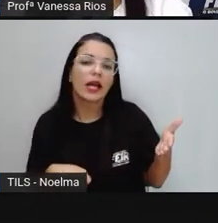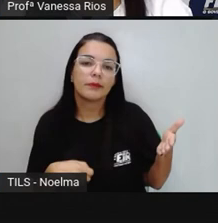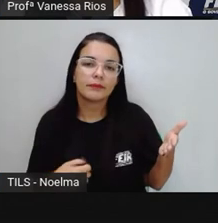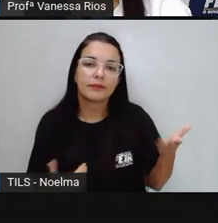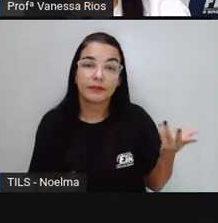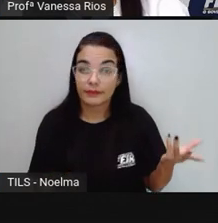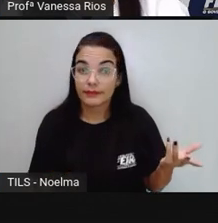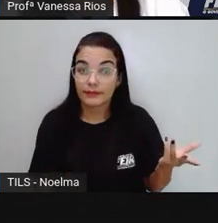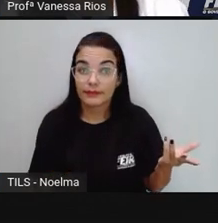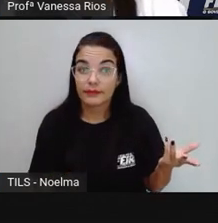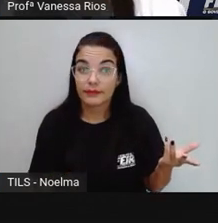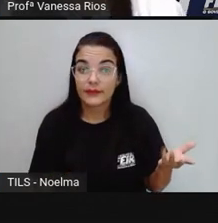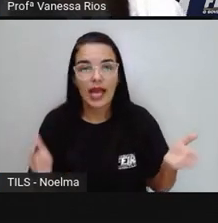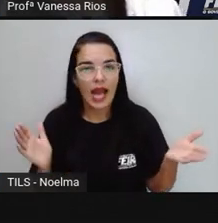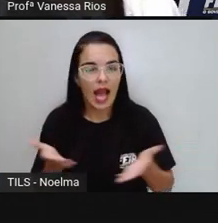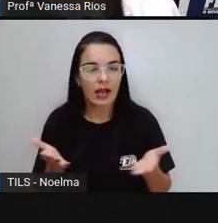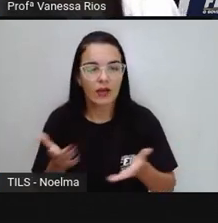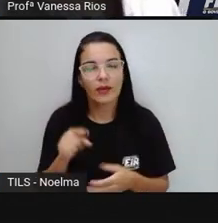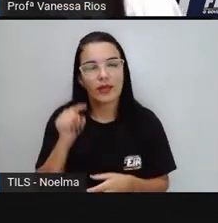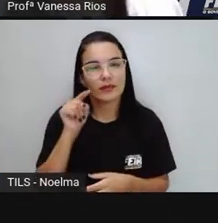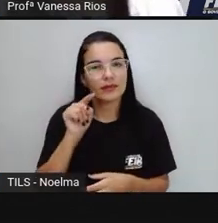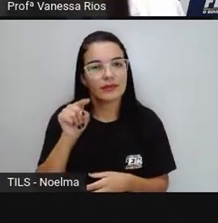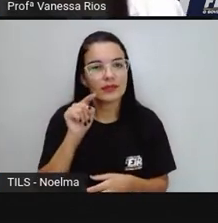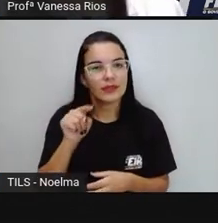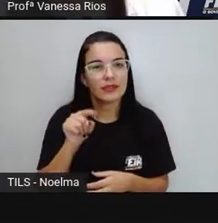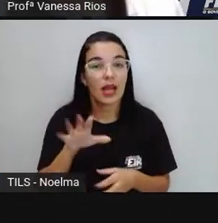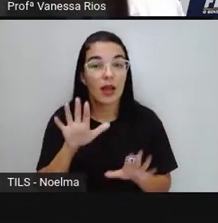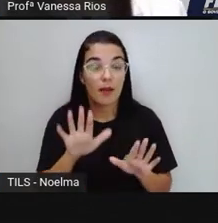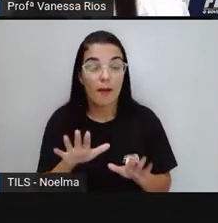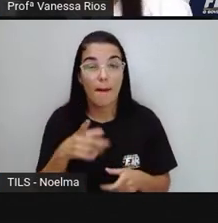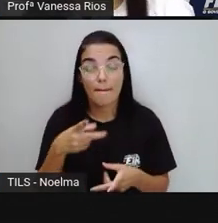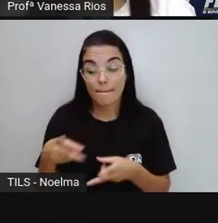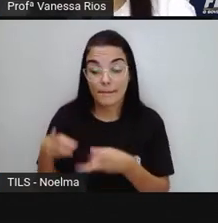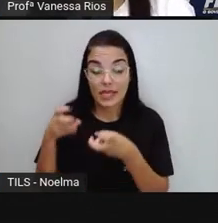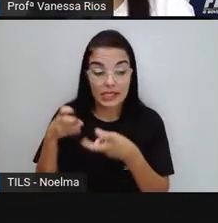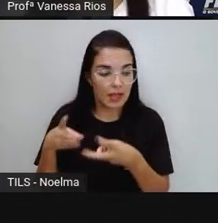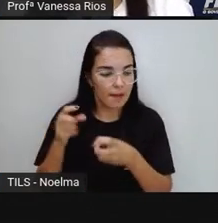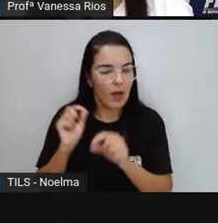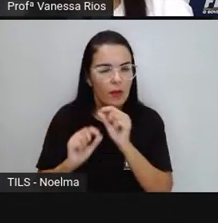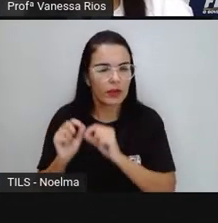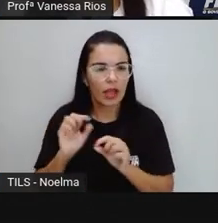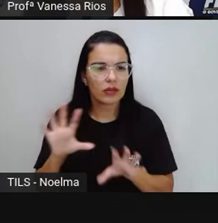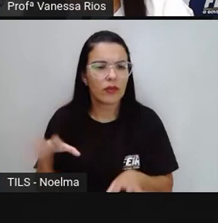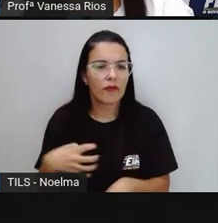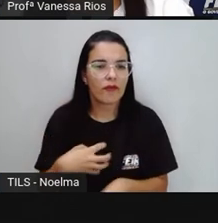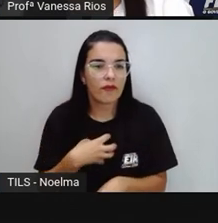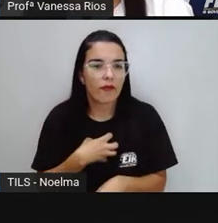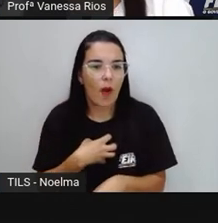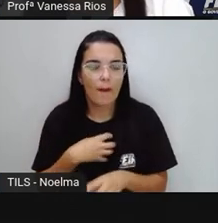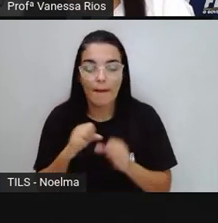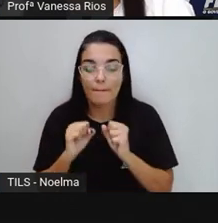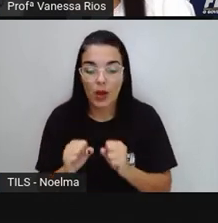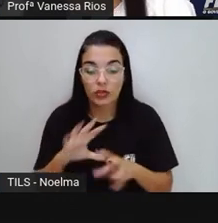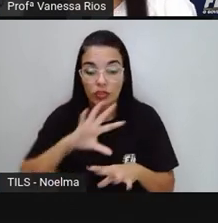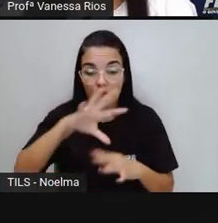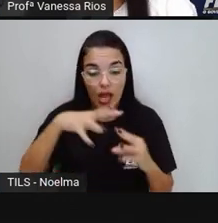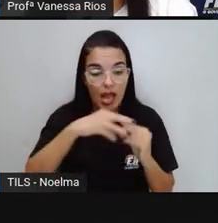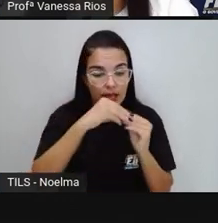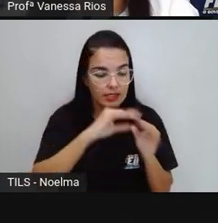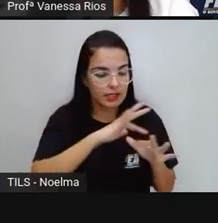você? Então aí, ó, é uma forma da gente perceber de que forma as resenhas podem aí